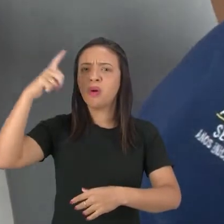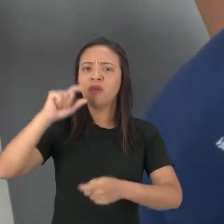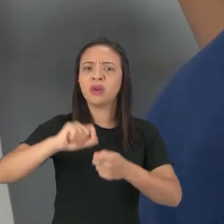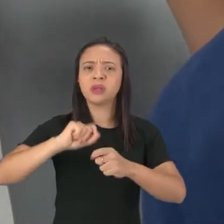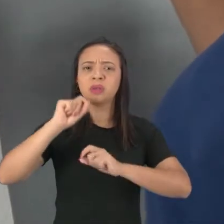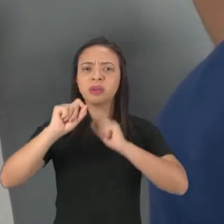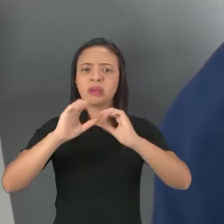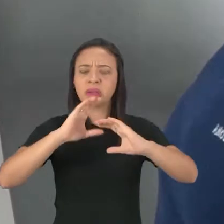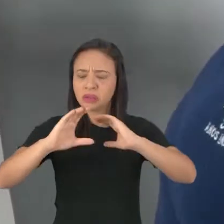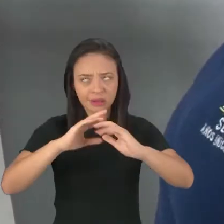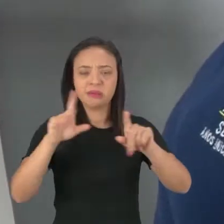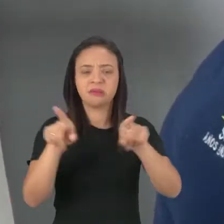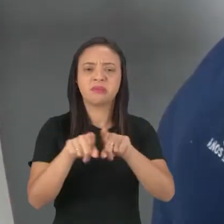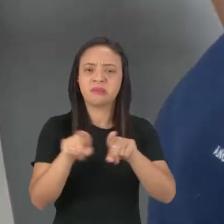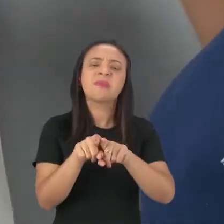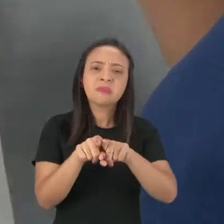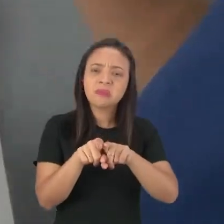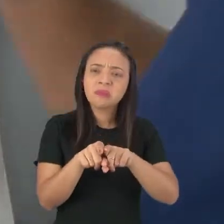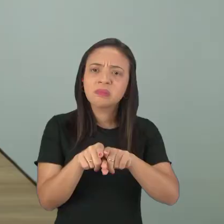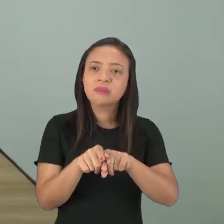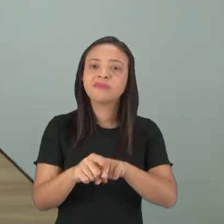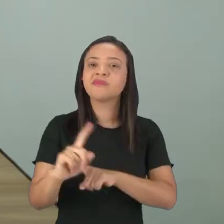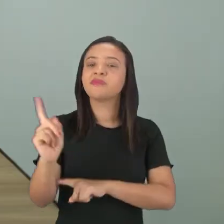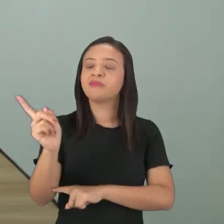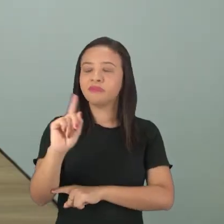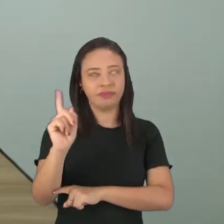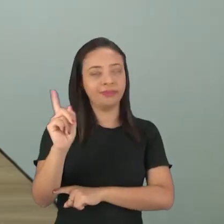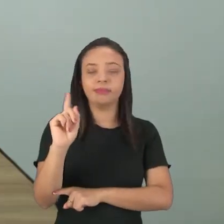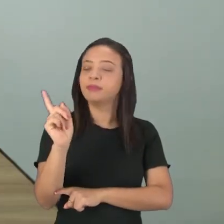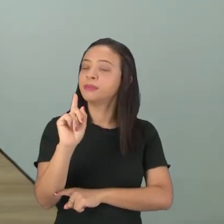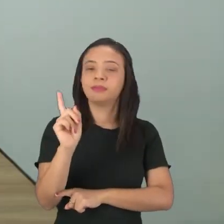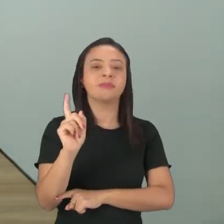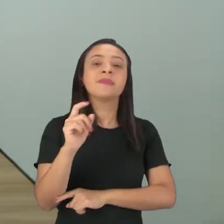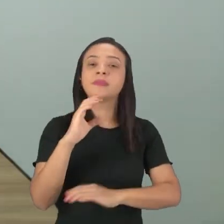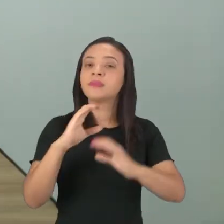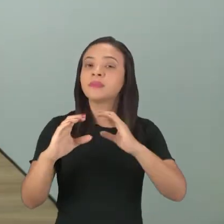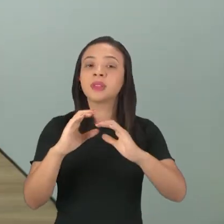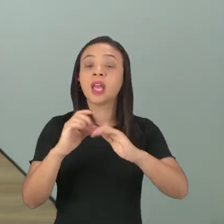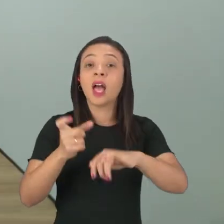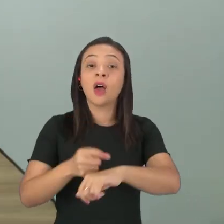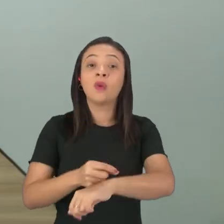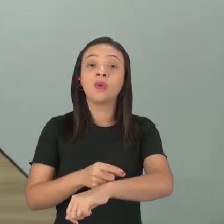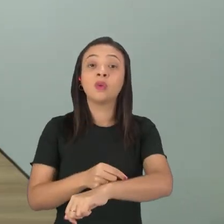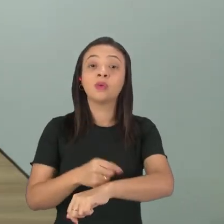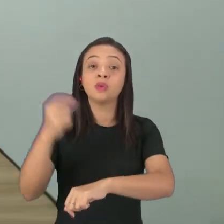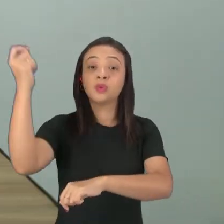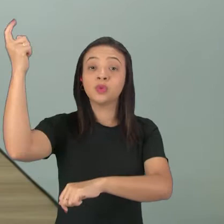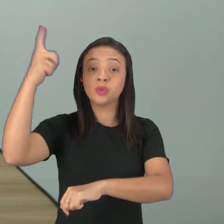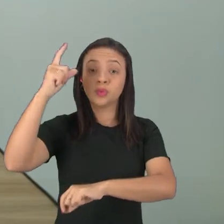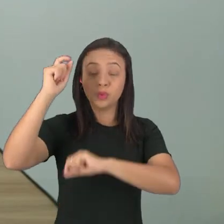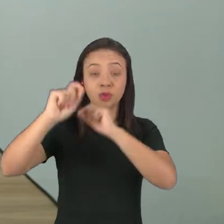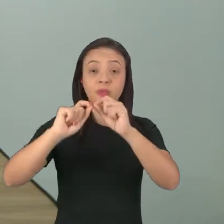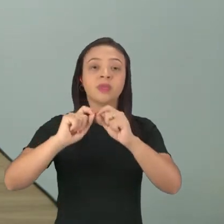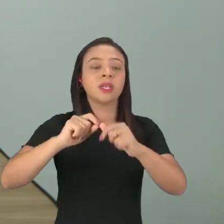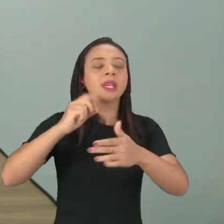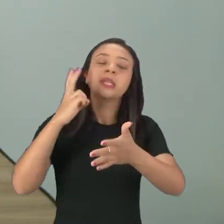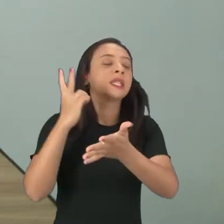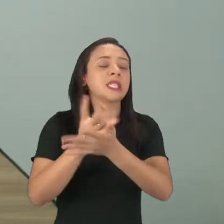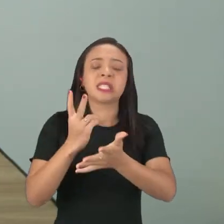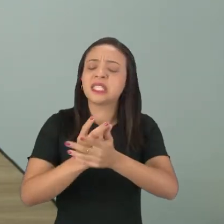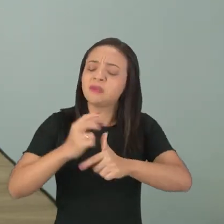o que será que foi cantando e não né a formiga passou o verão